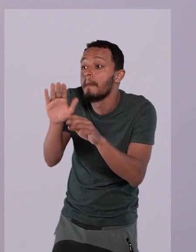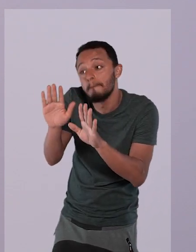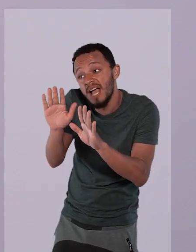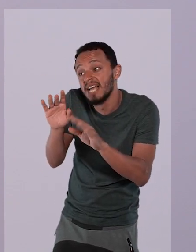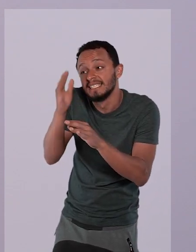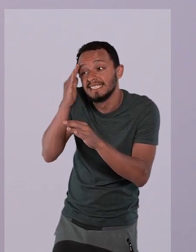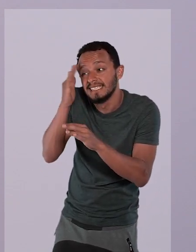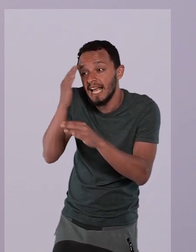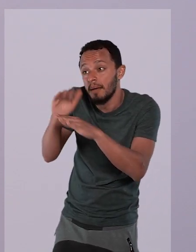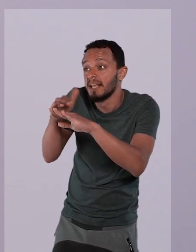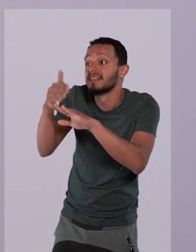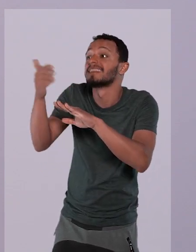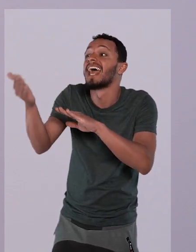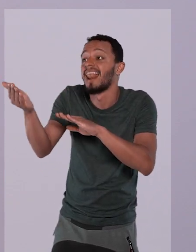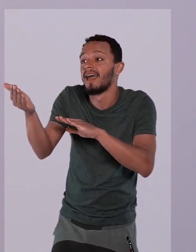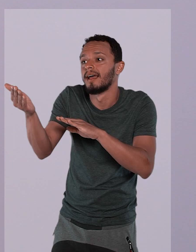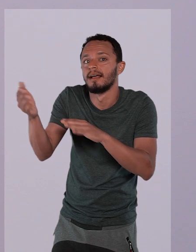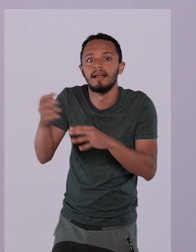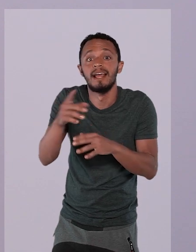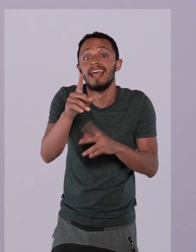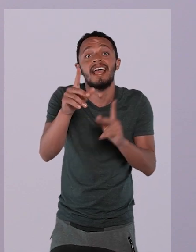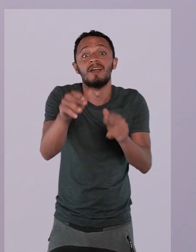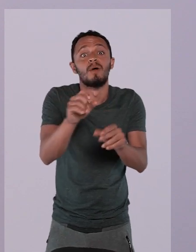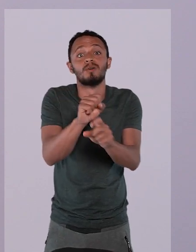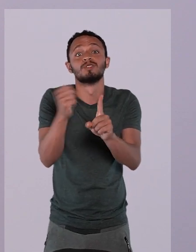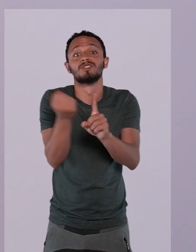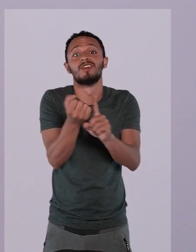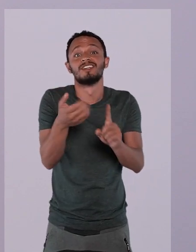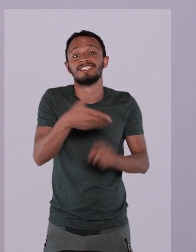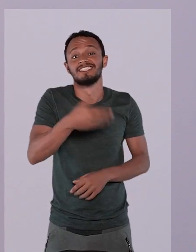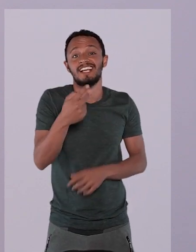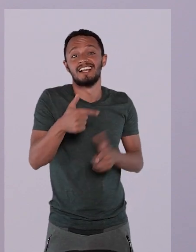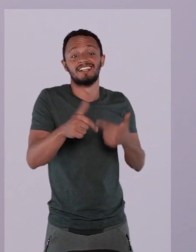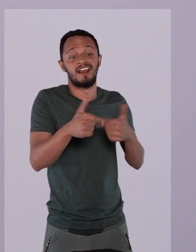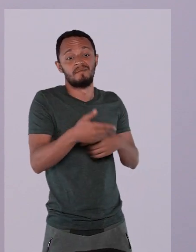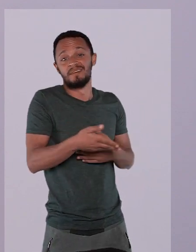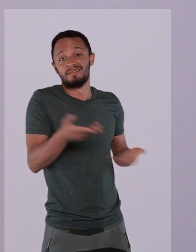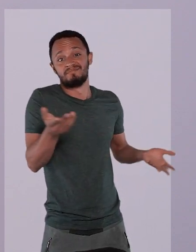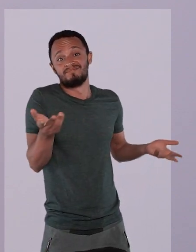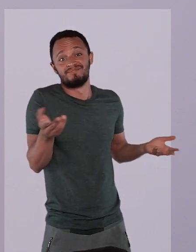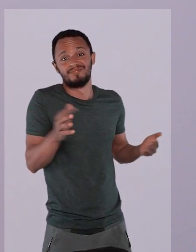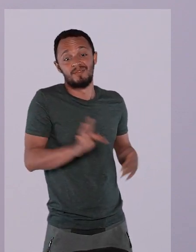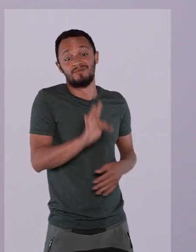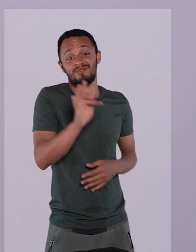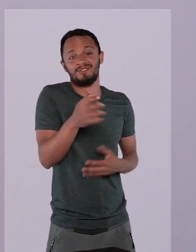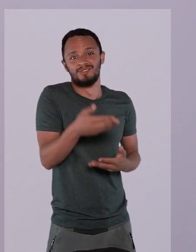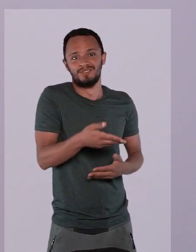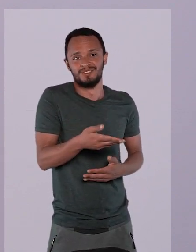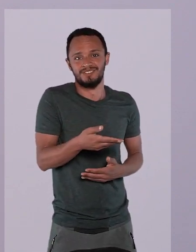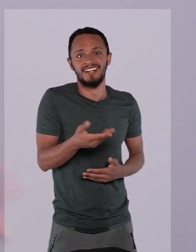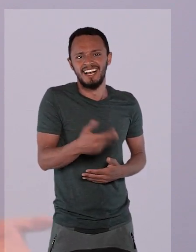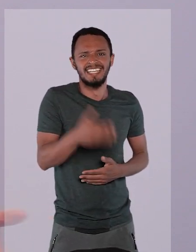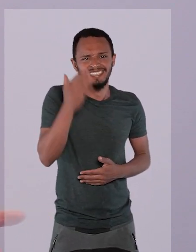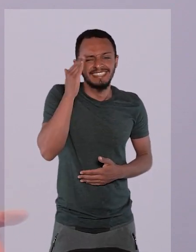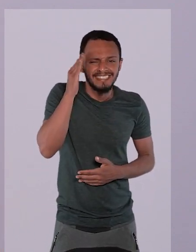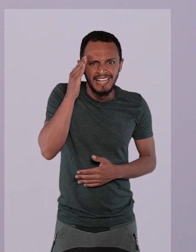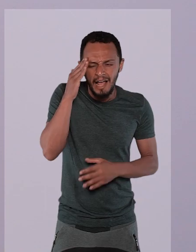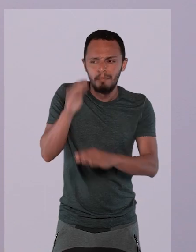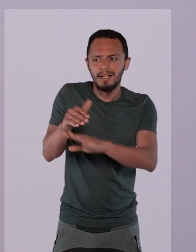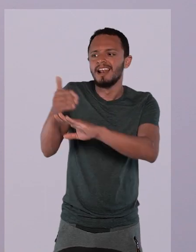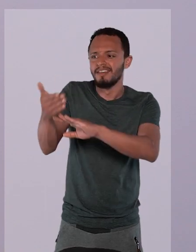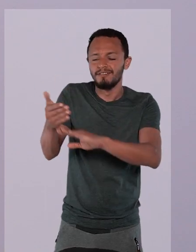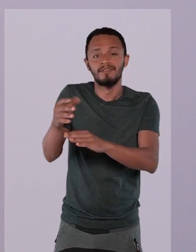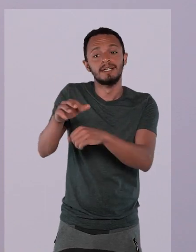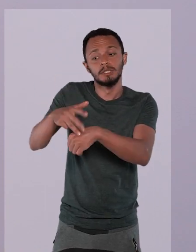não sabemos, não temos um recuo histórico para saber o que isso vai fazer com as nossas vidas. Mas nós vencemos,